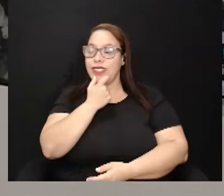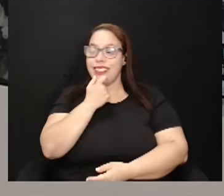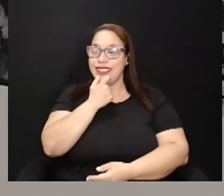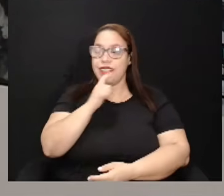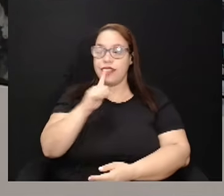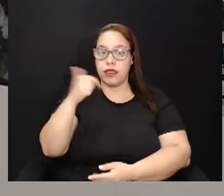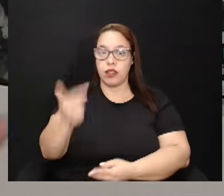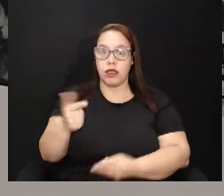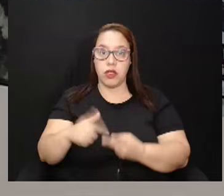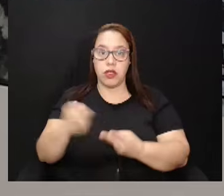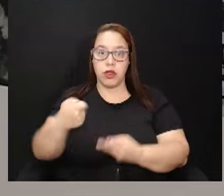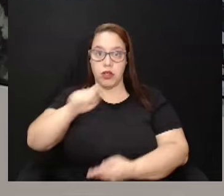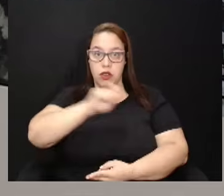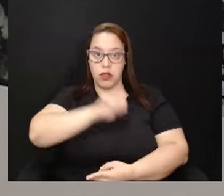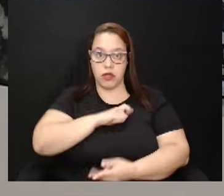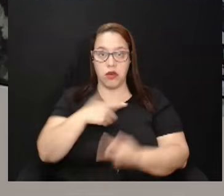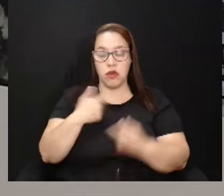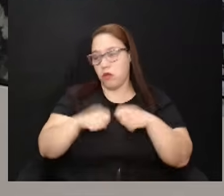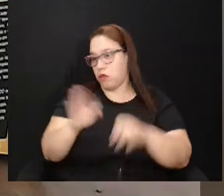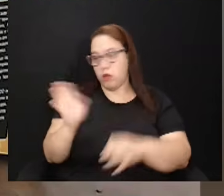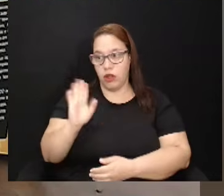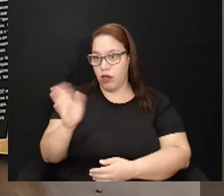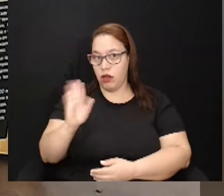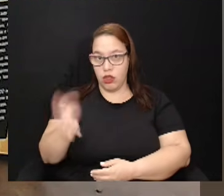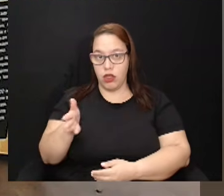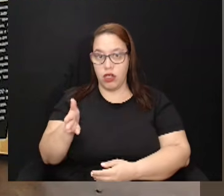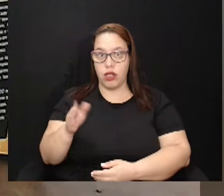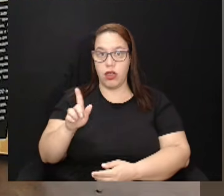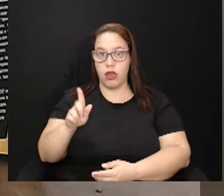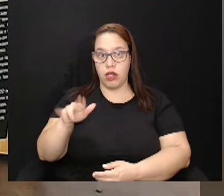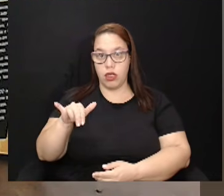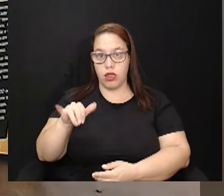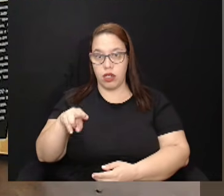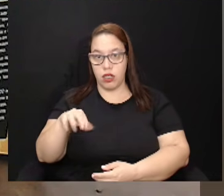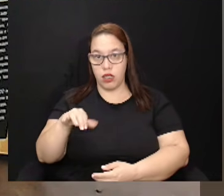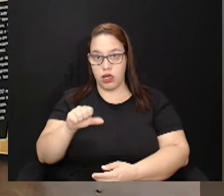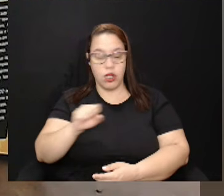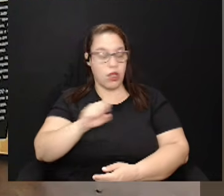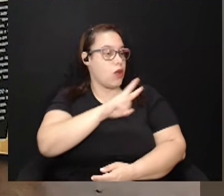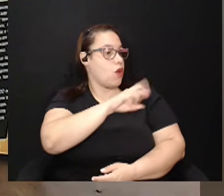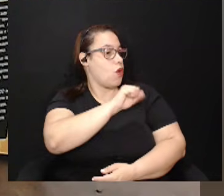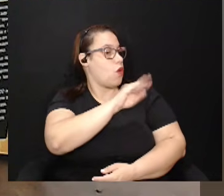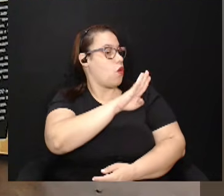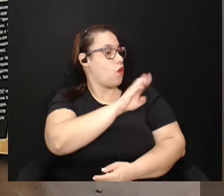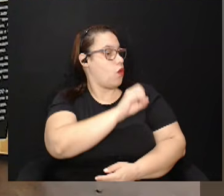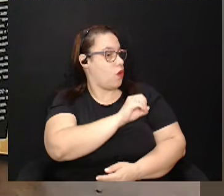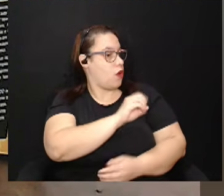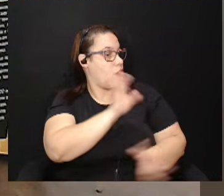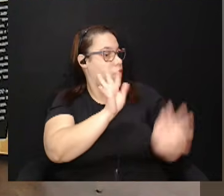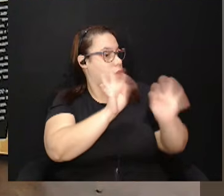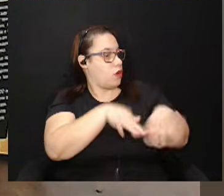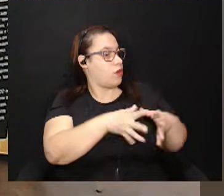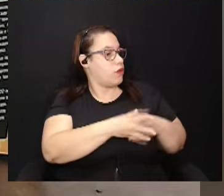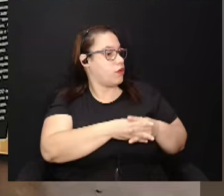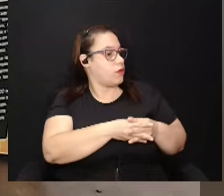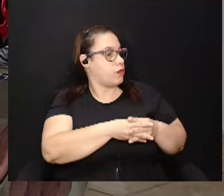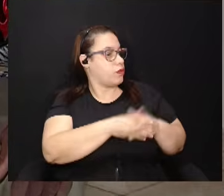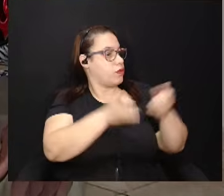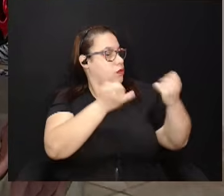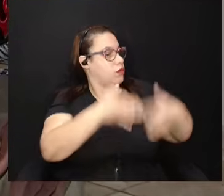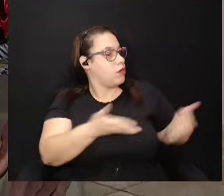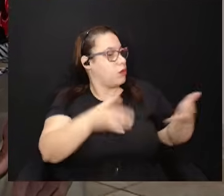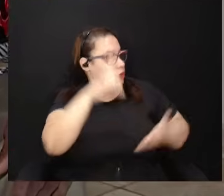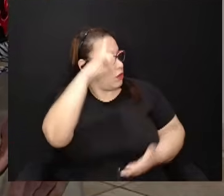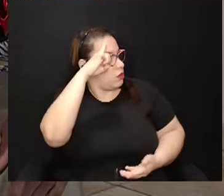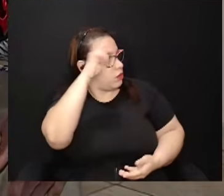foi necessário, porque eu já tinha o Guinness. Vado, para a gente finalizar, eu queria que você falasse que hoje em dia quem é o Vado para